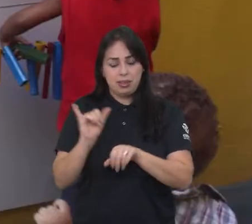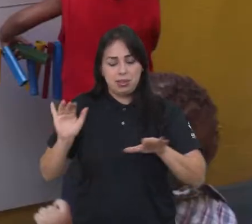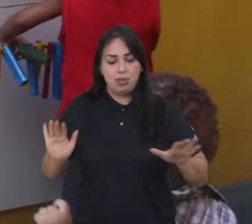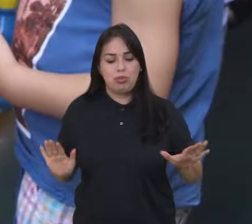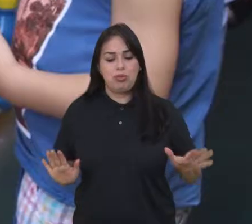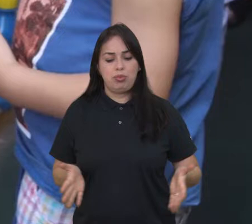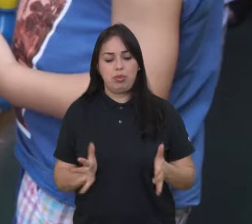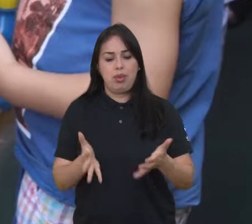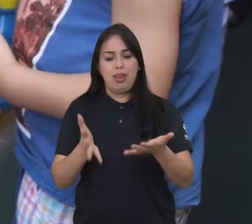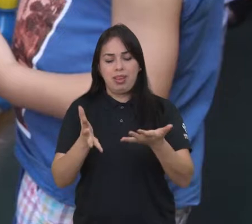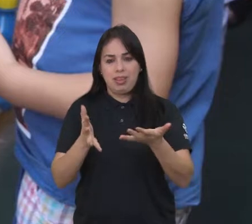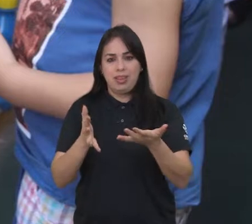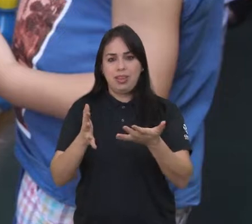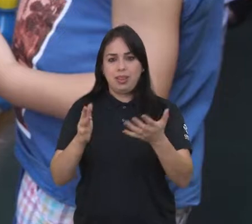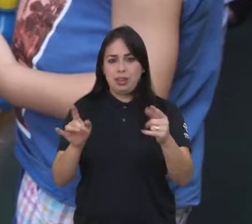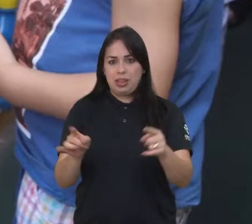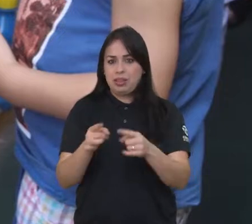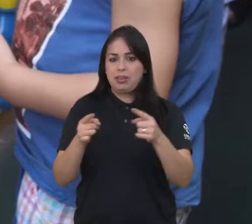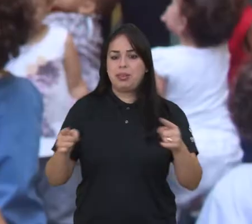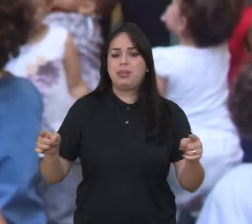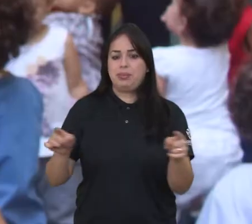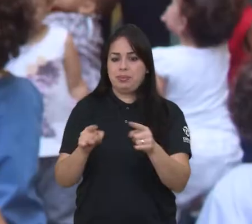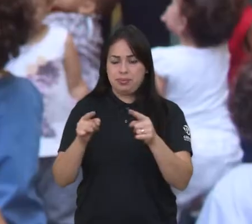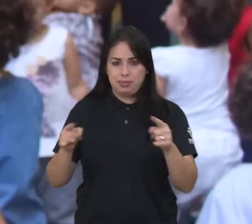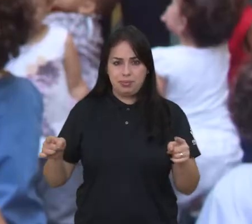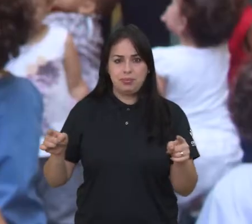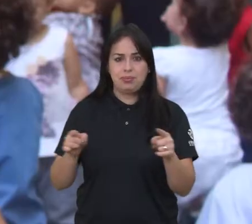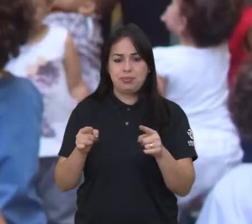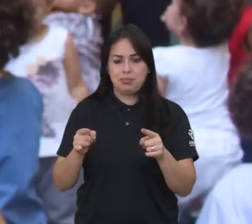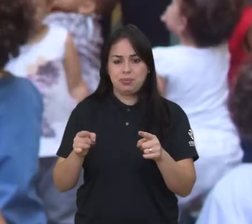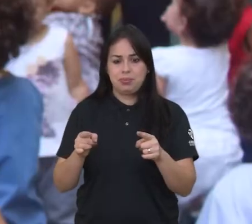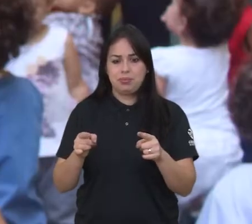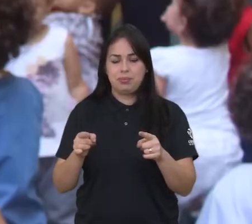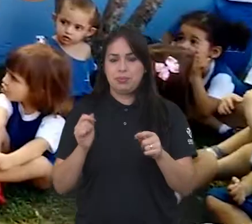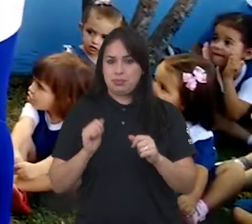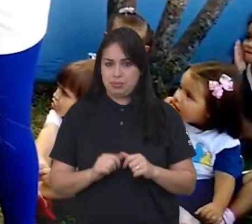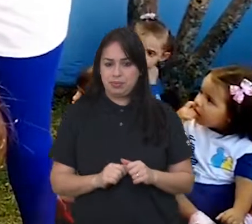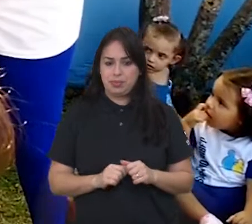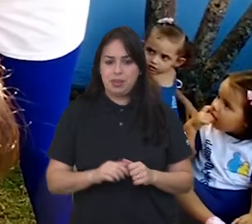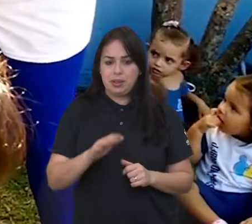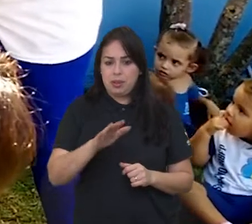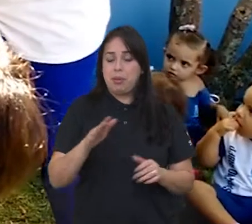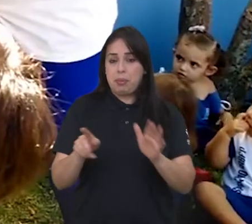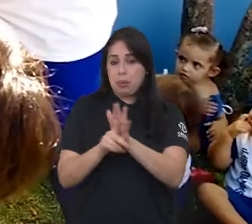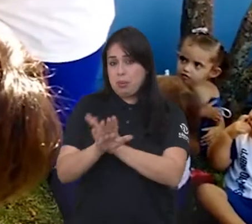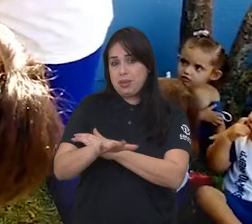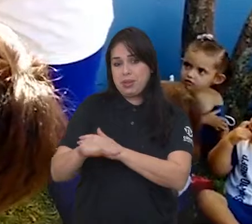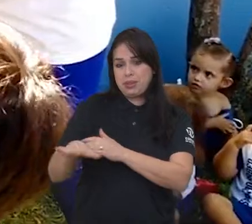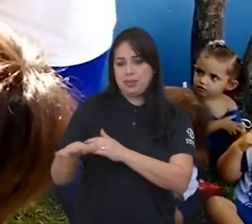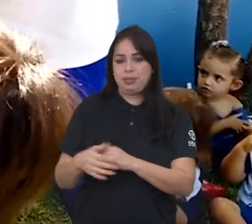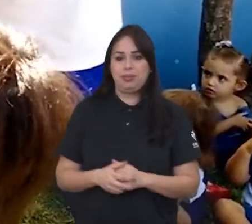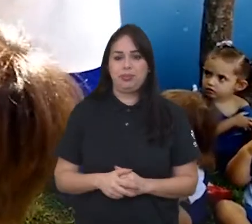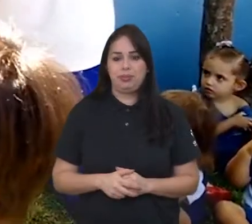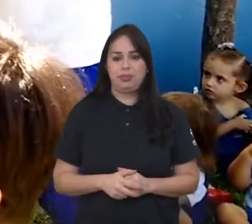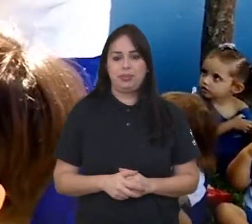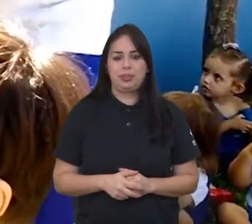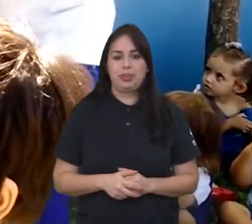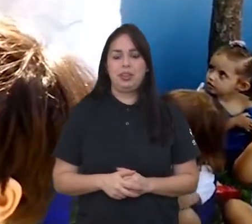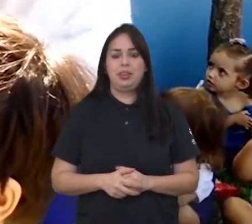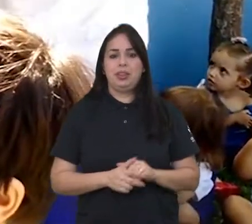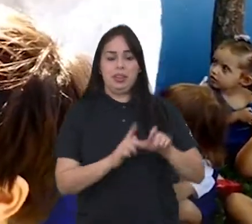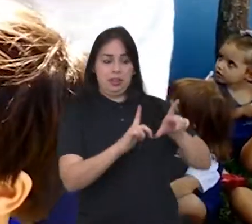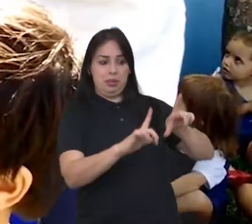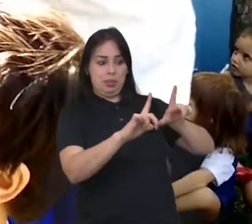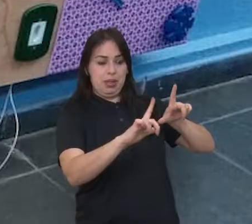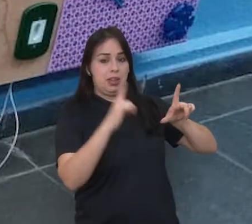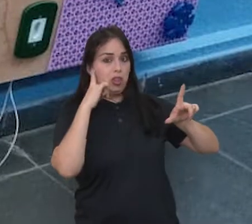trazer todo um desenvolvimento musical e motor para as crianças, né? Então tem o painel